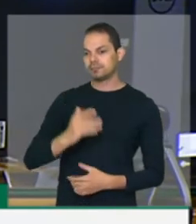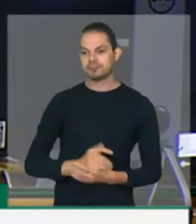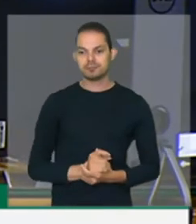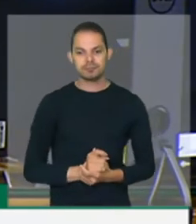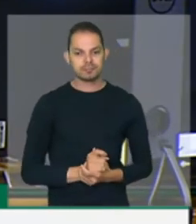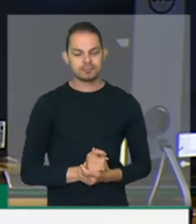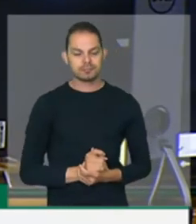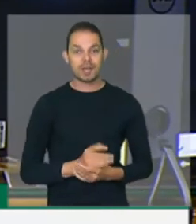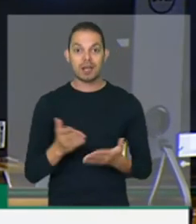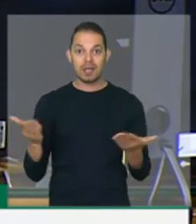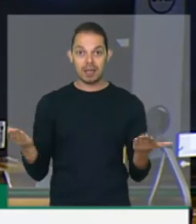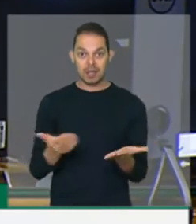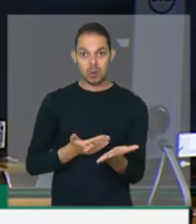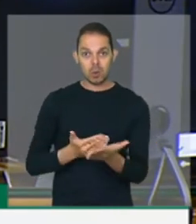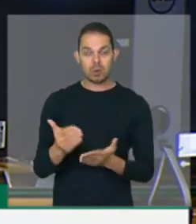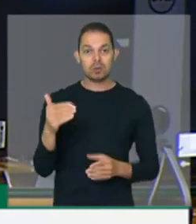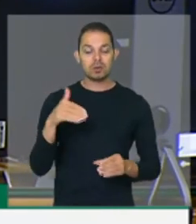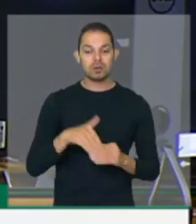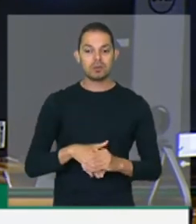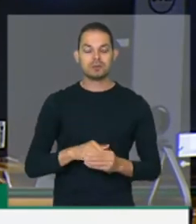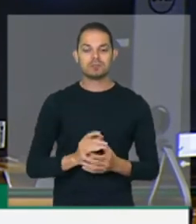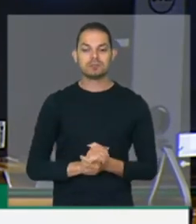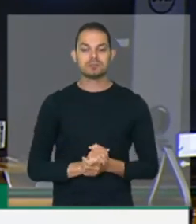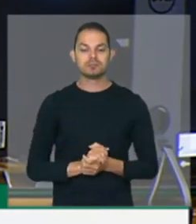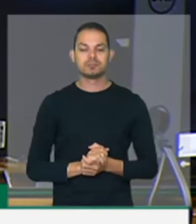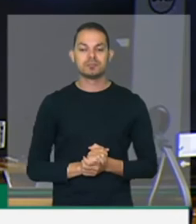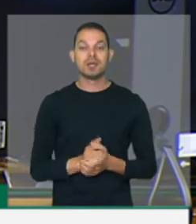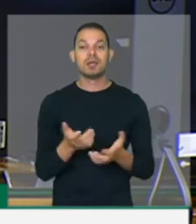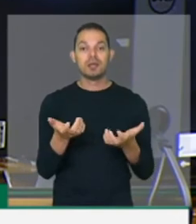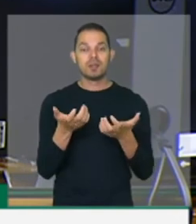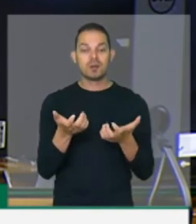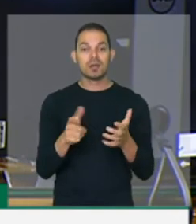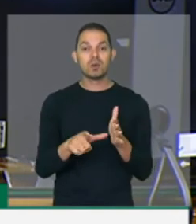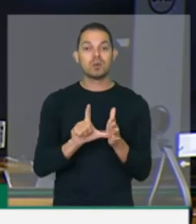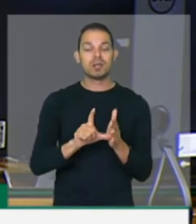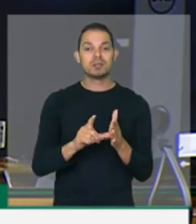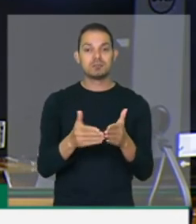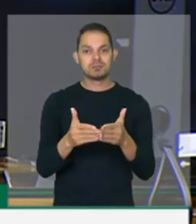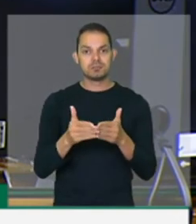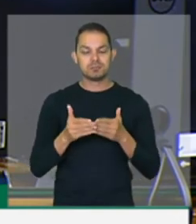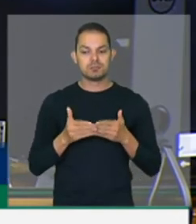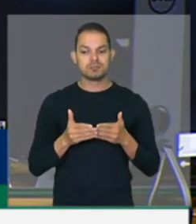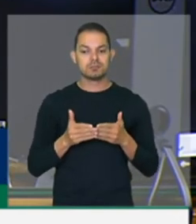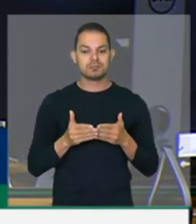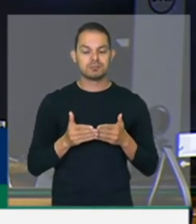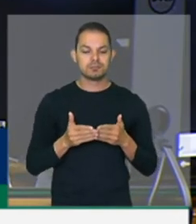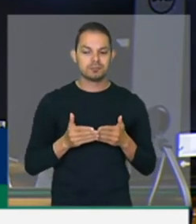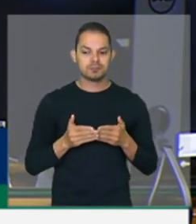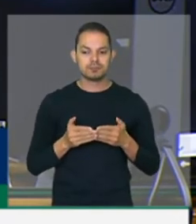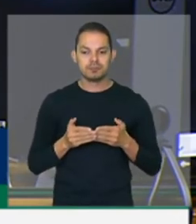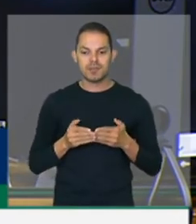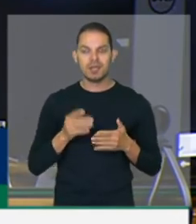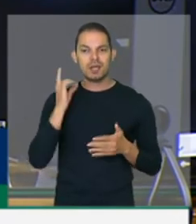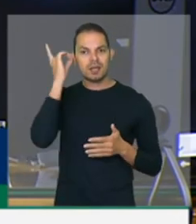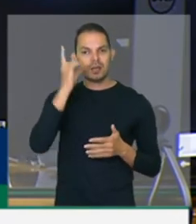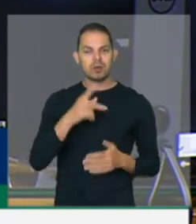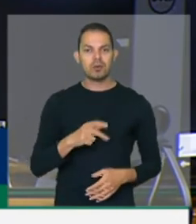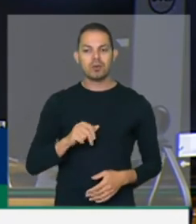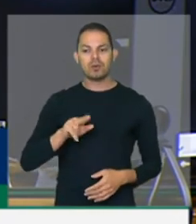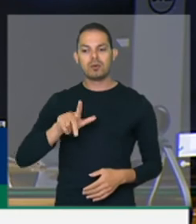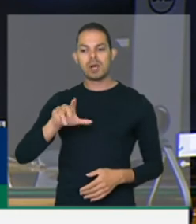Passa-se a votação, lista de encaminhamento. Eu queria fazer um apelo aqui, eu já ouvi aqui o deputado Paulo